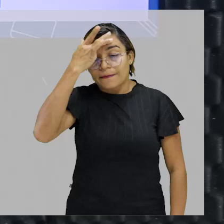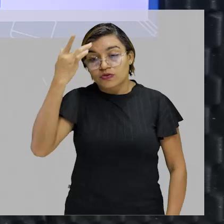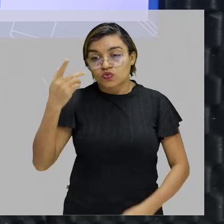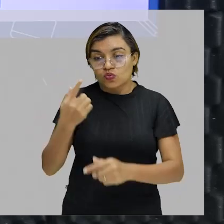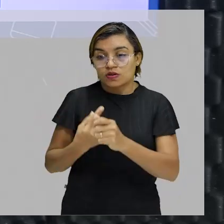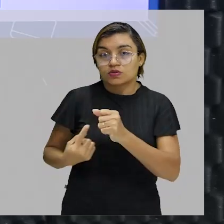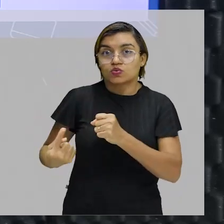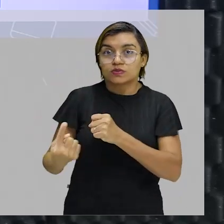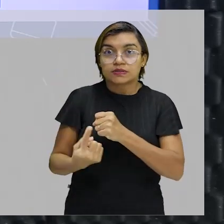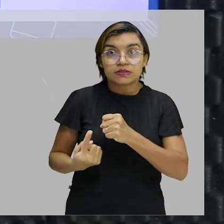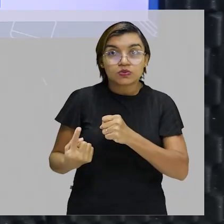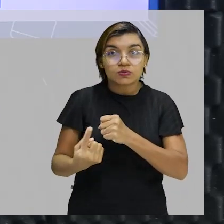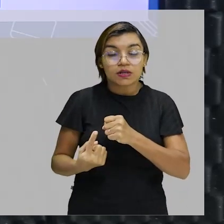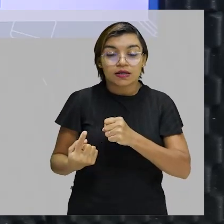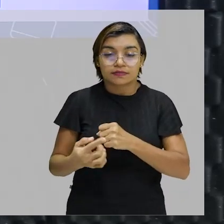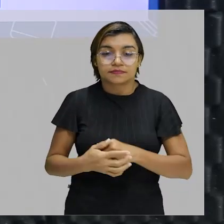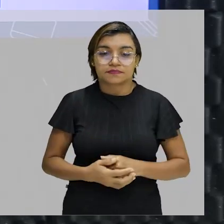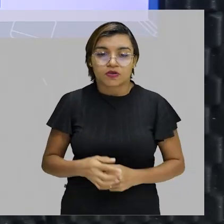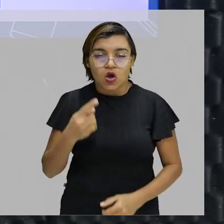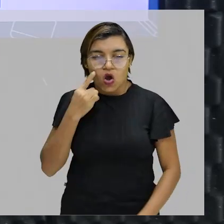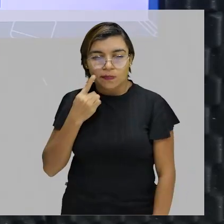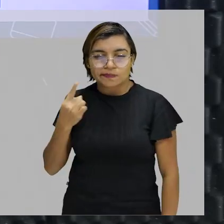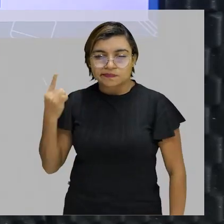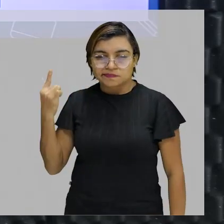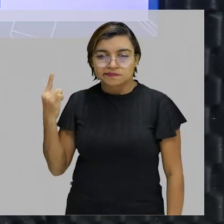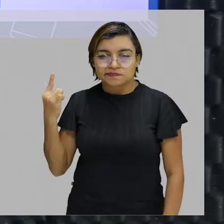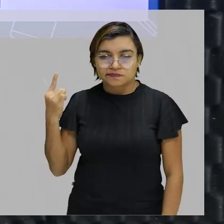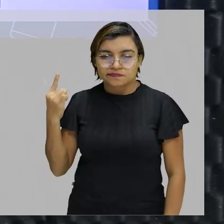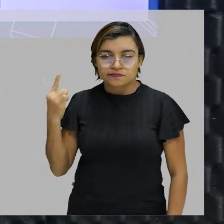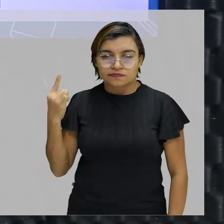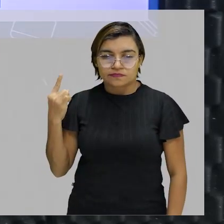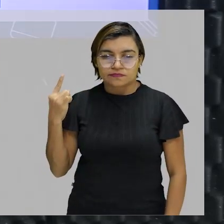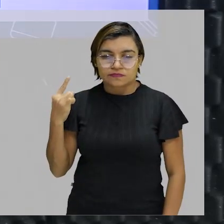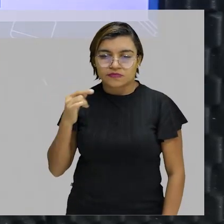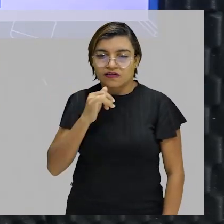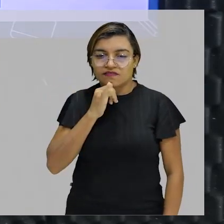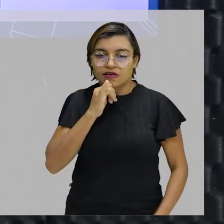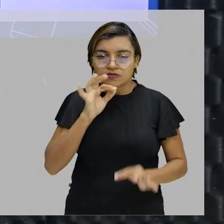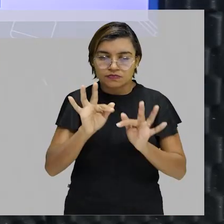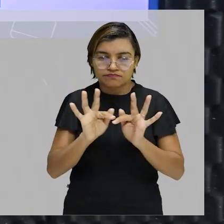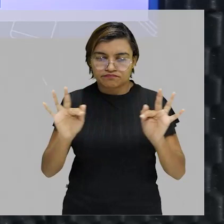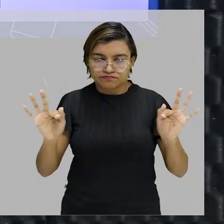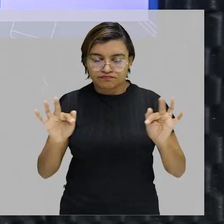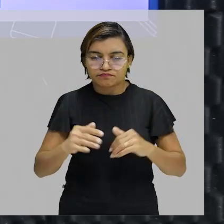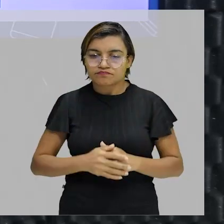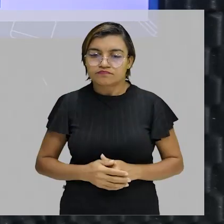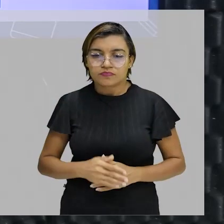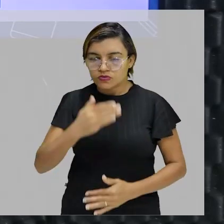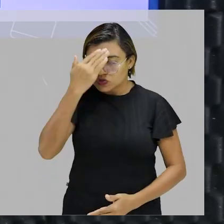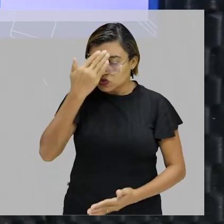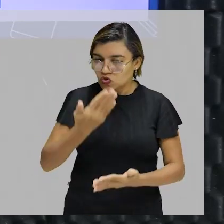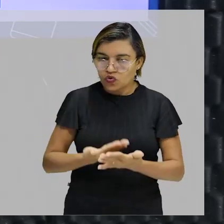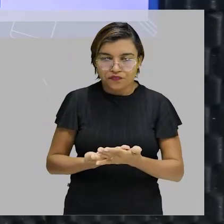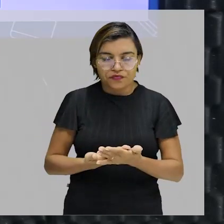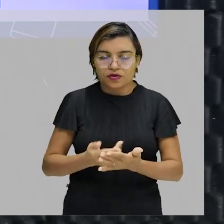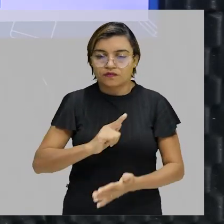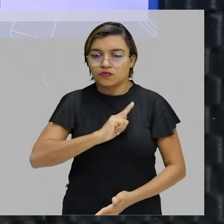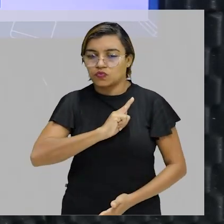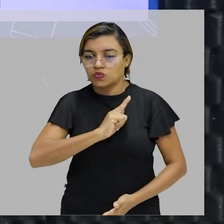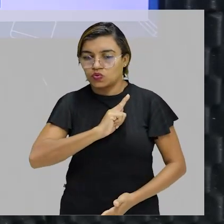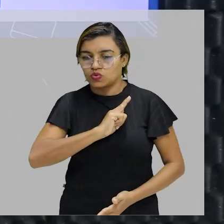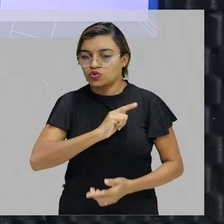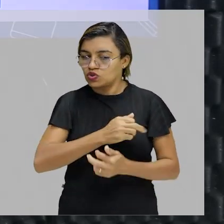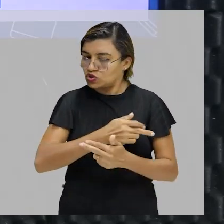tá bom? Não se confiava nos gestores. Os gestores não